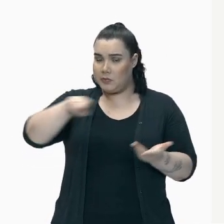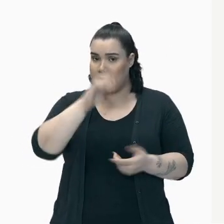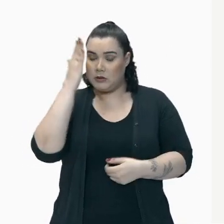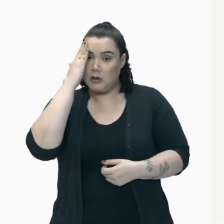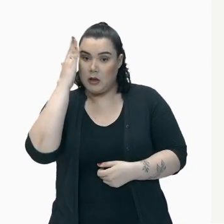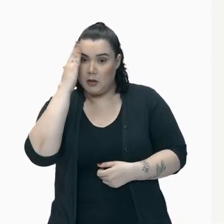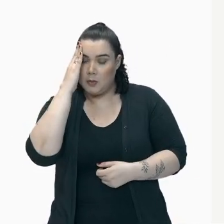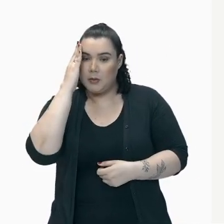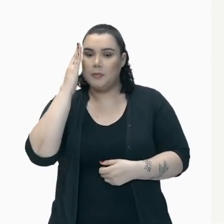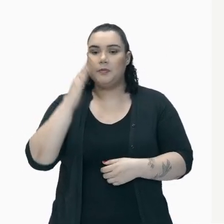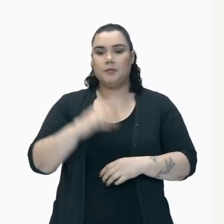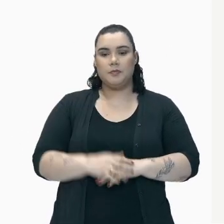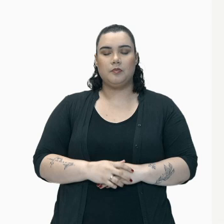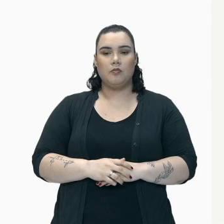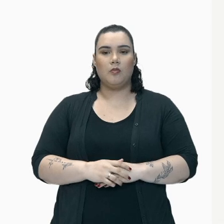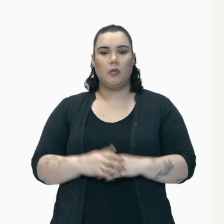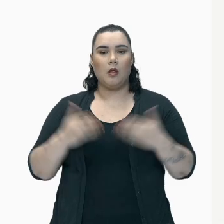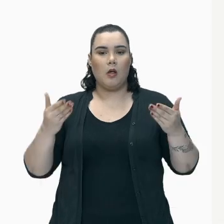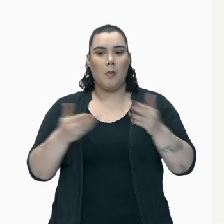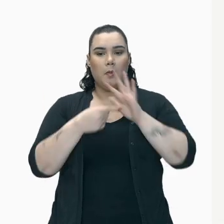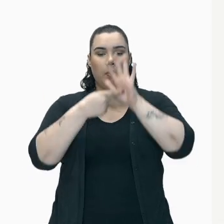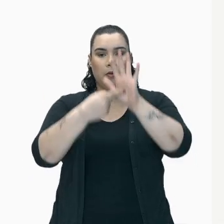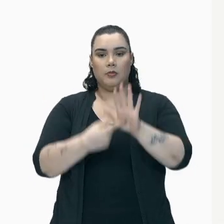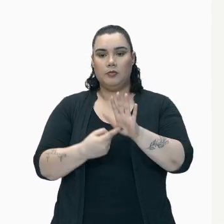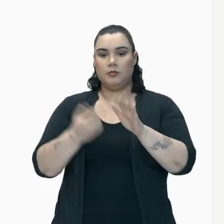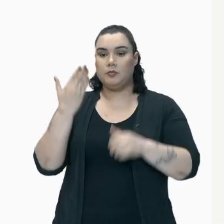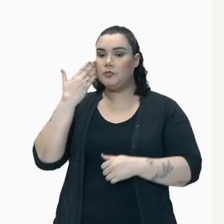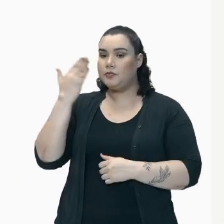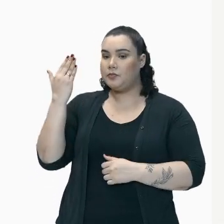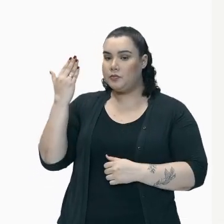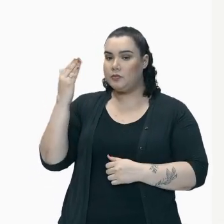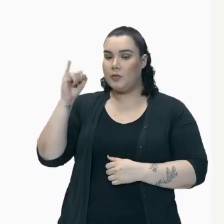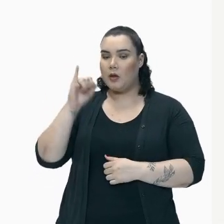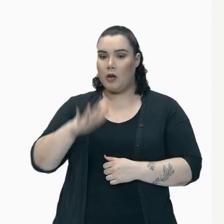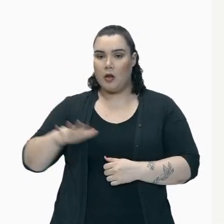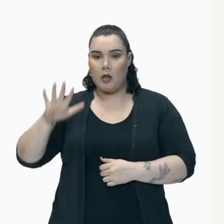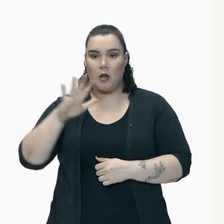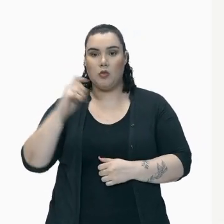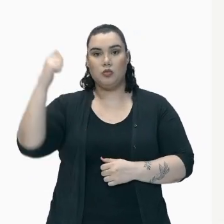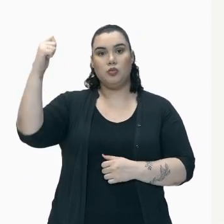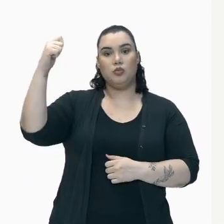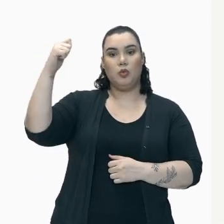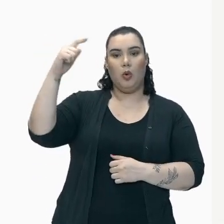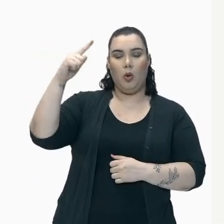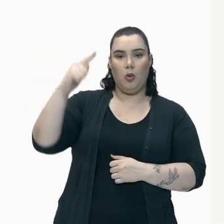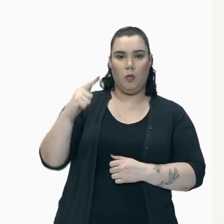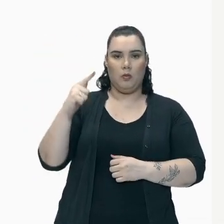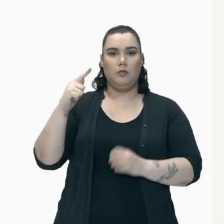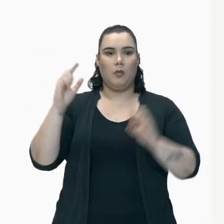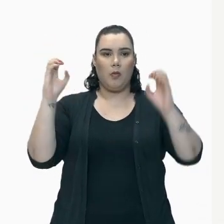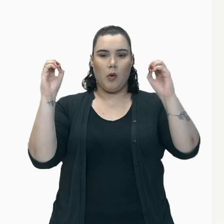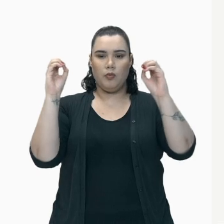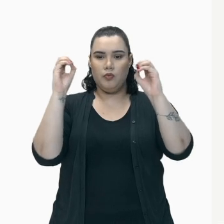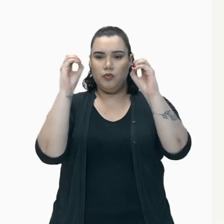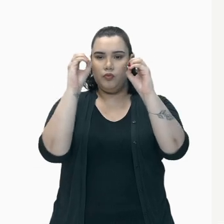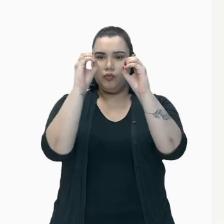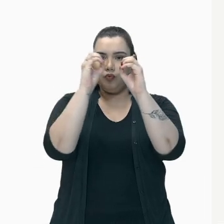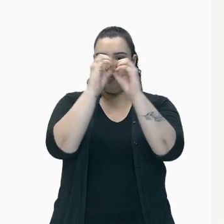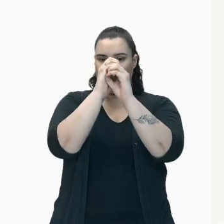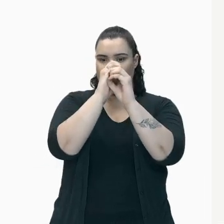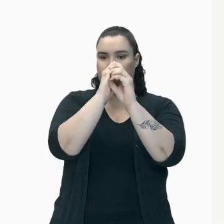só, pessoal, aí a gente está vendo aqui na nossa ilustração um eclipse do Sol, um eclipse